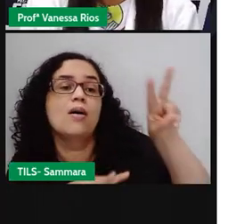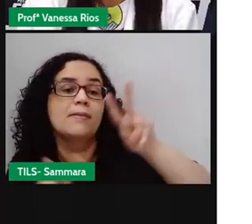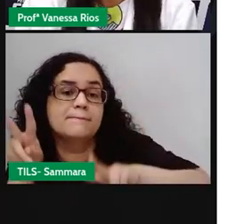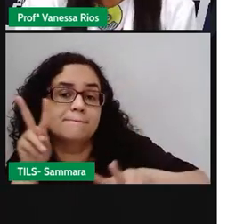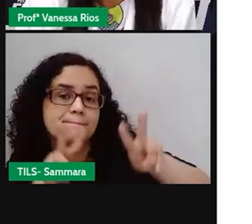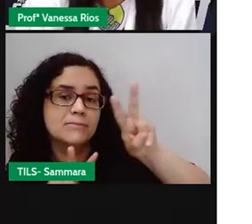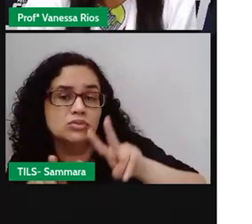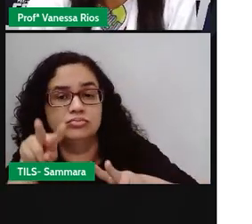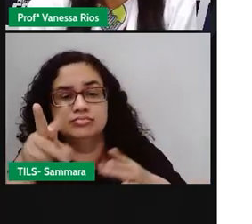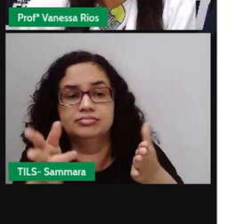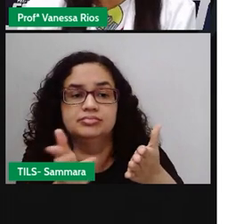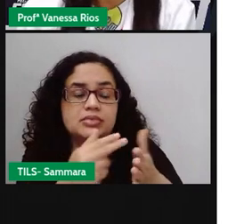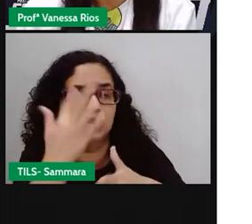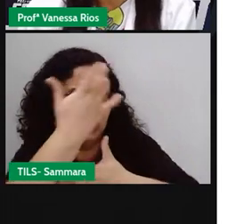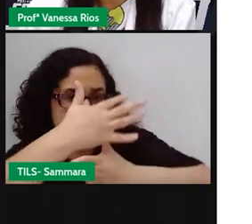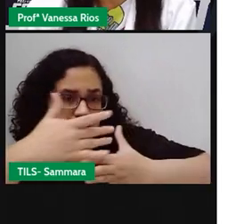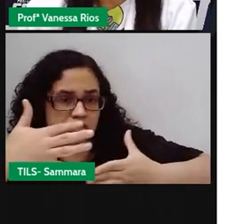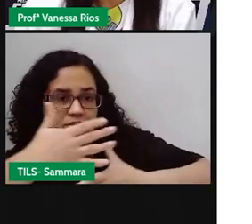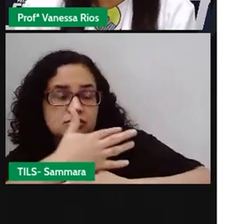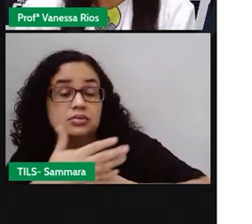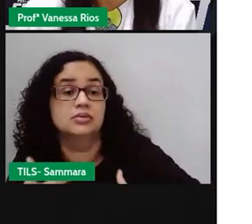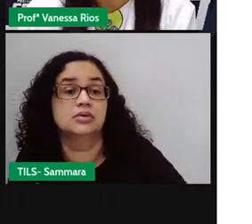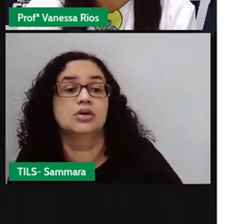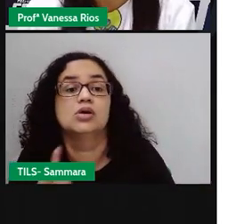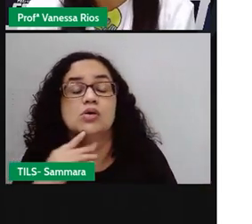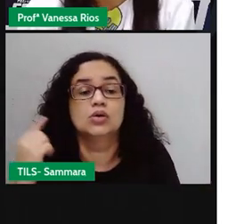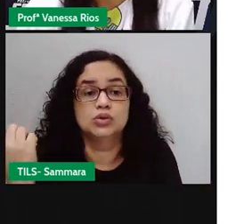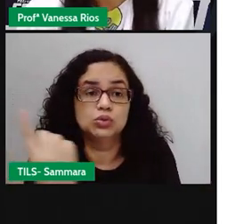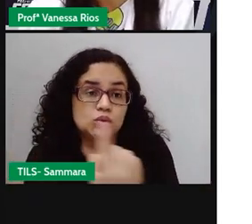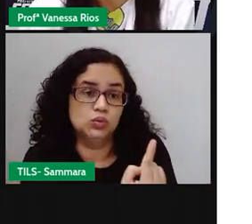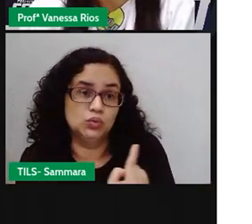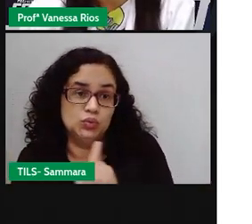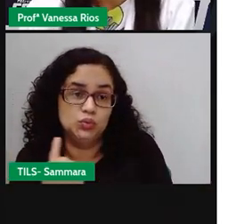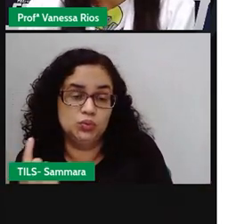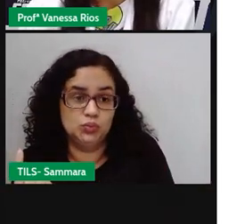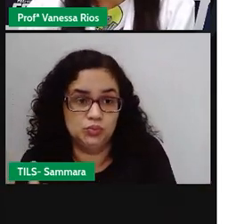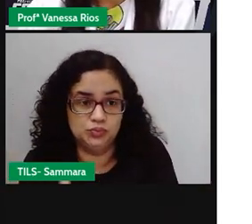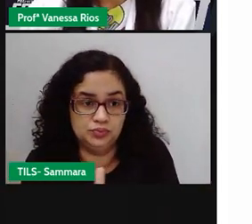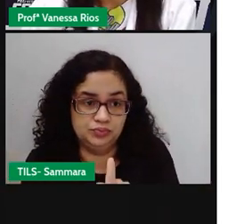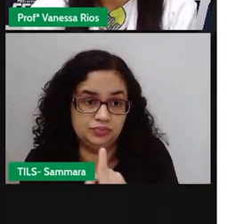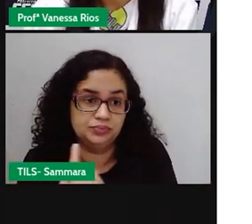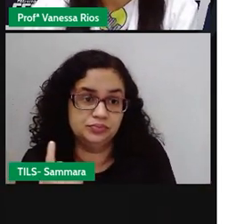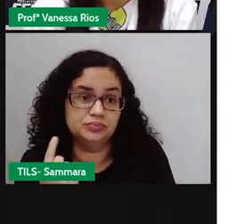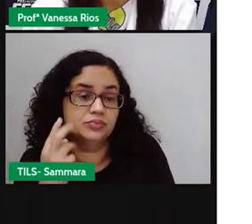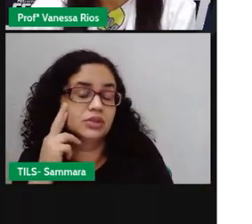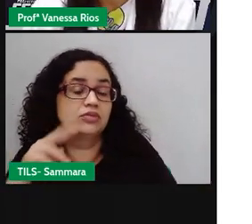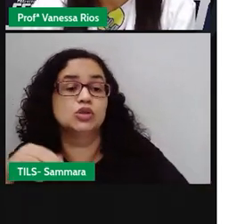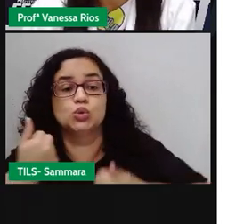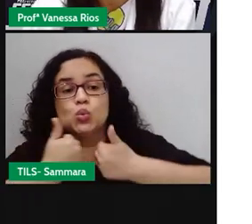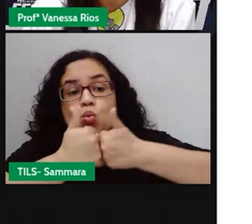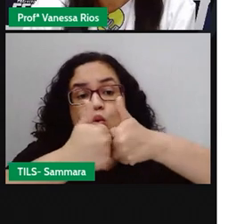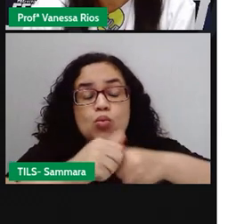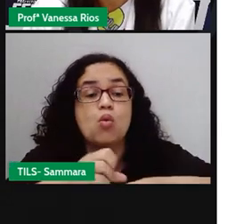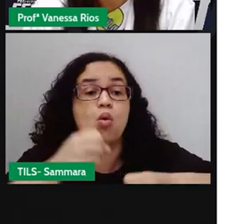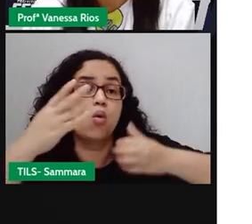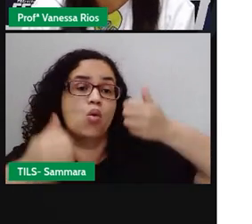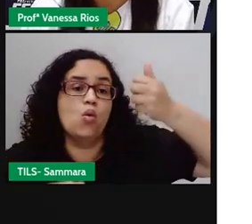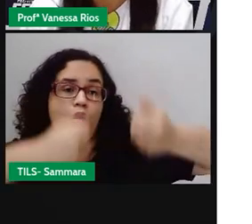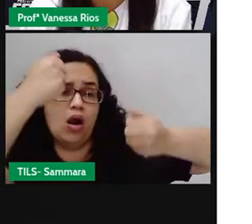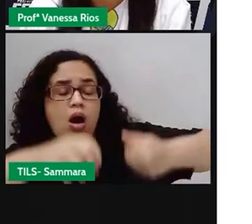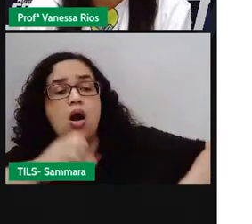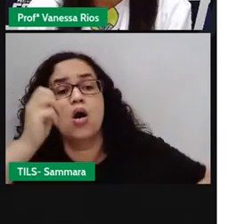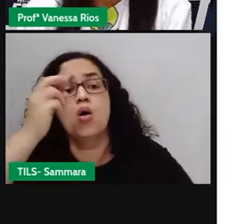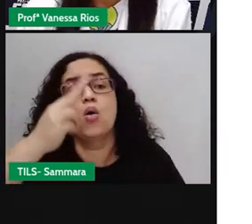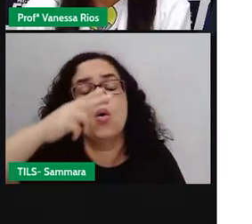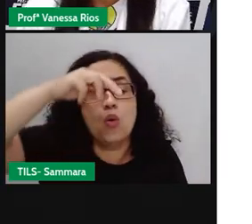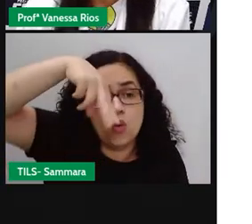aí na nossa cidade, né? Quando a gente circula, quando você passa de repente de ônibus, de carro, ou até andando,